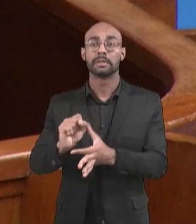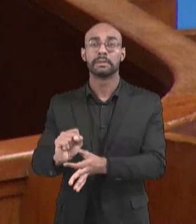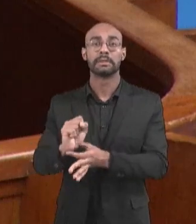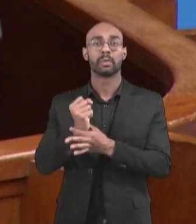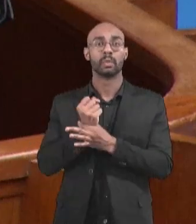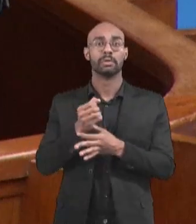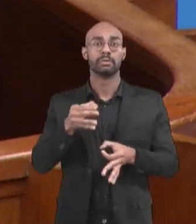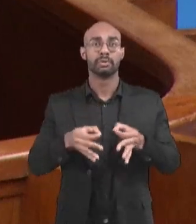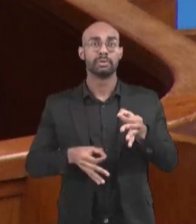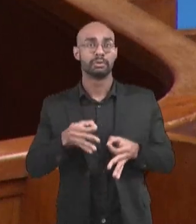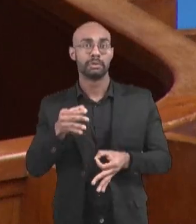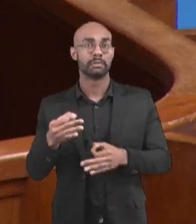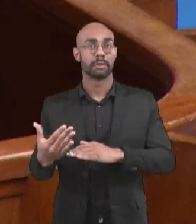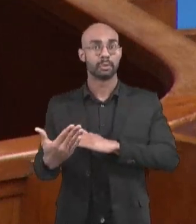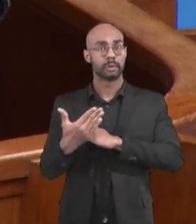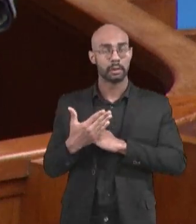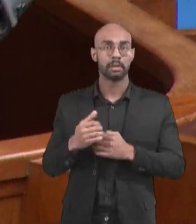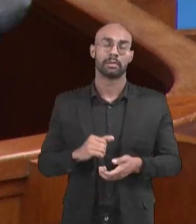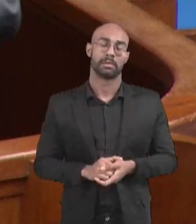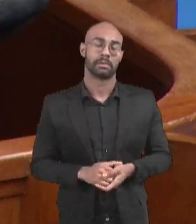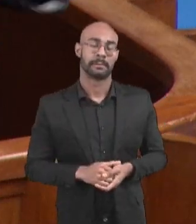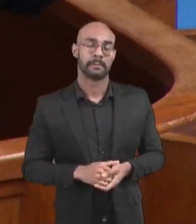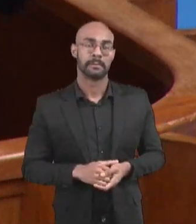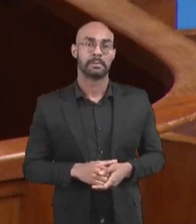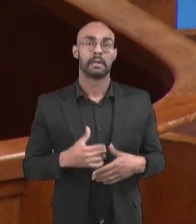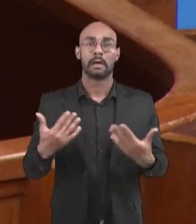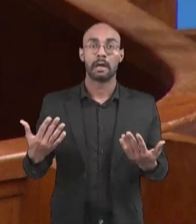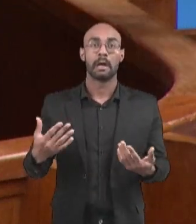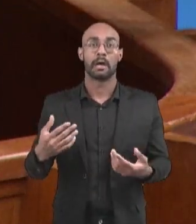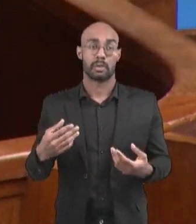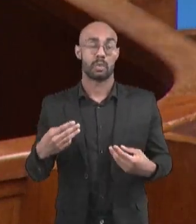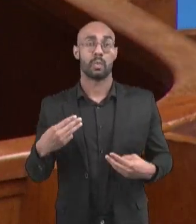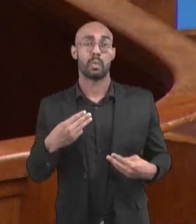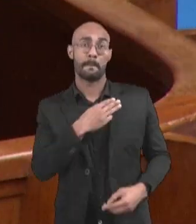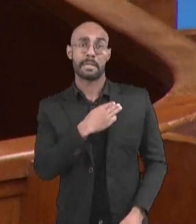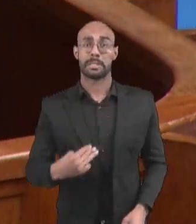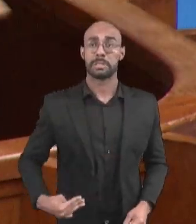jurídica, você fica, um ministro lá falou, não é para decidir